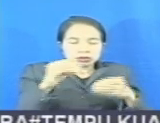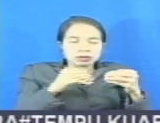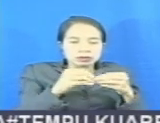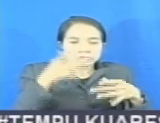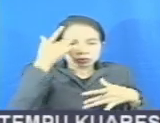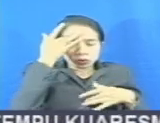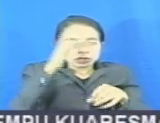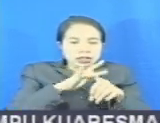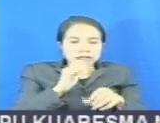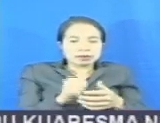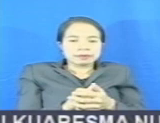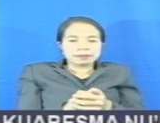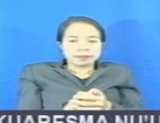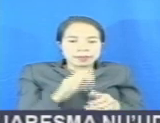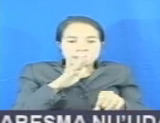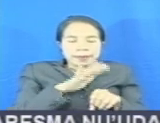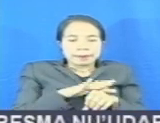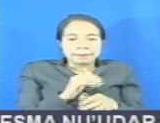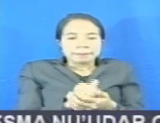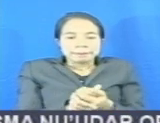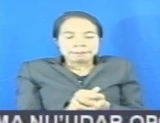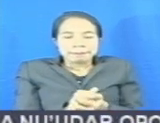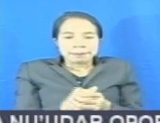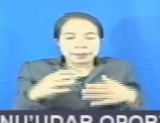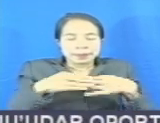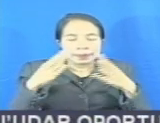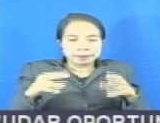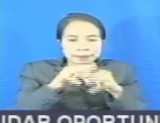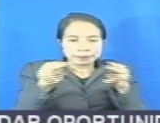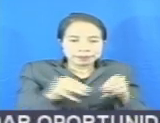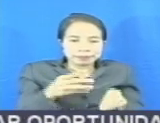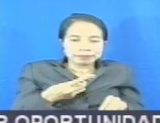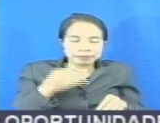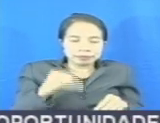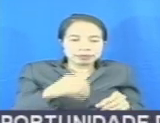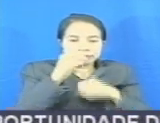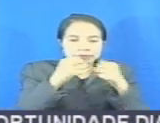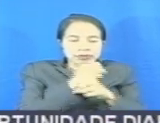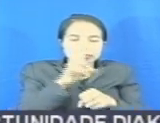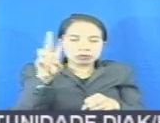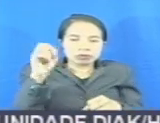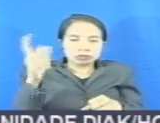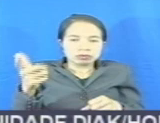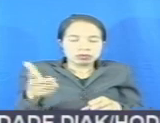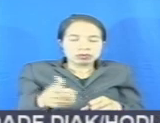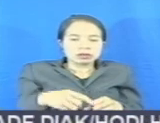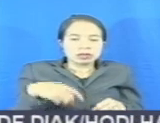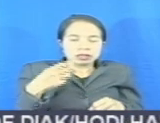dele importante mos autoridade municipal di li iha tina 2020. Ita preocupa